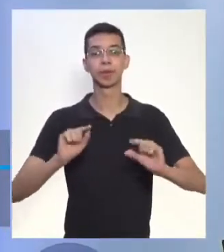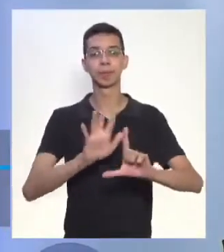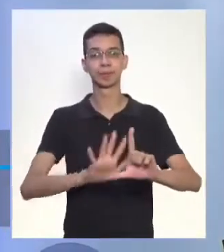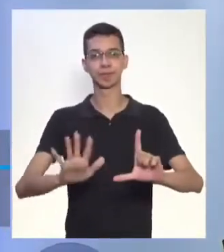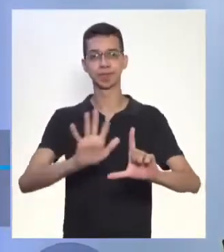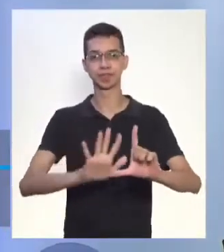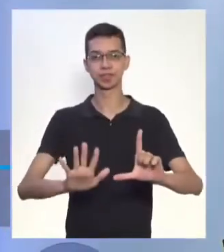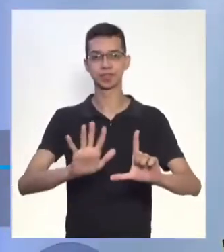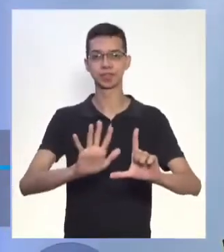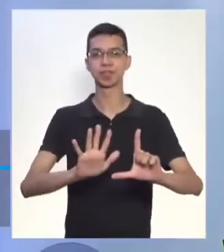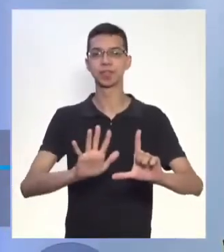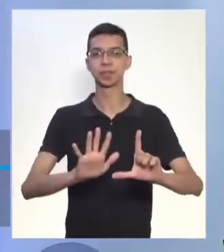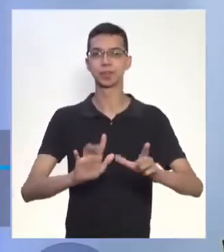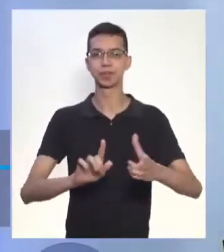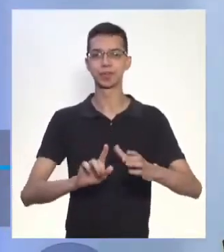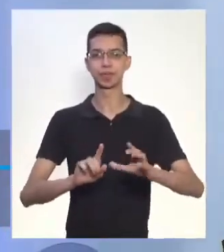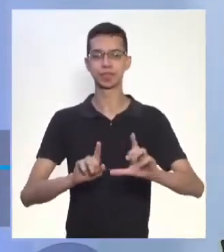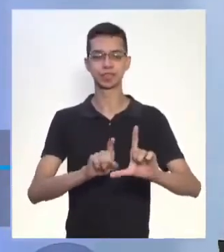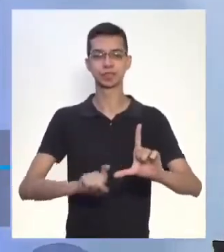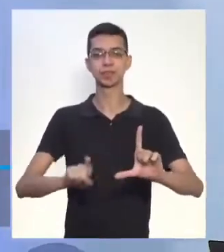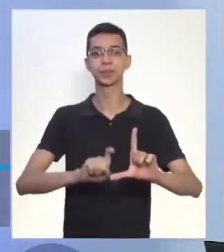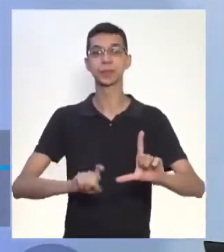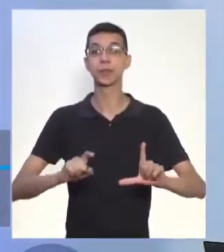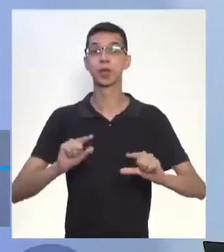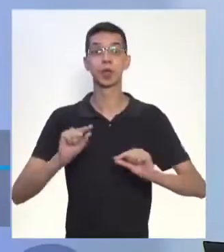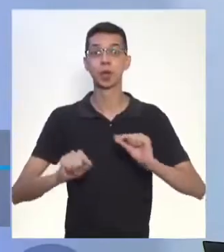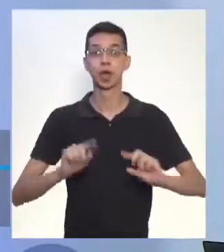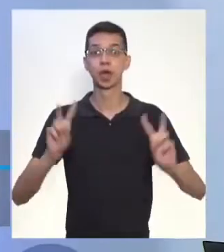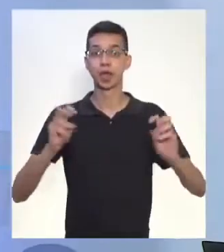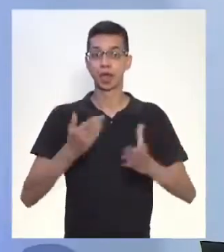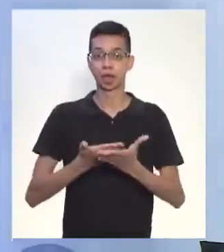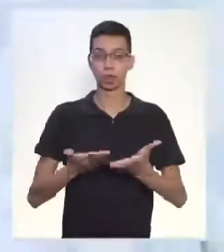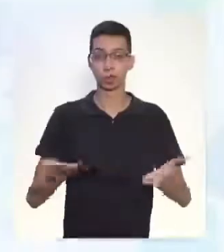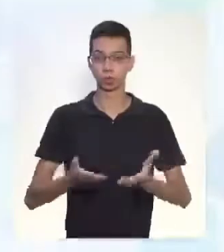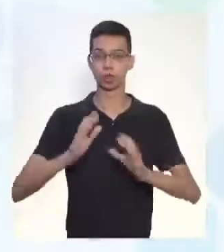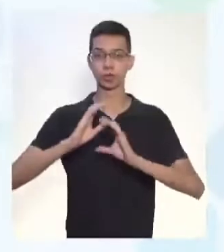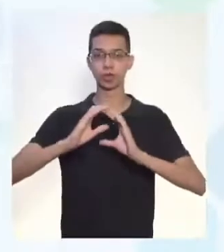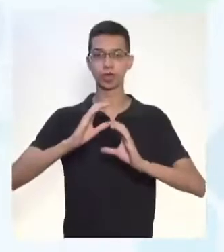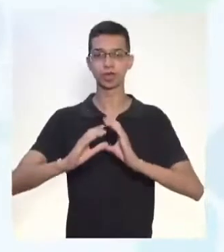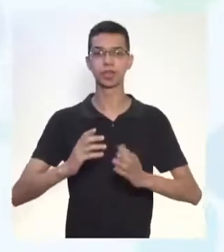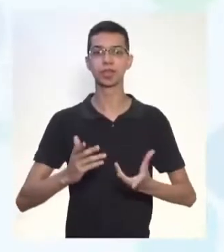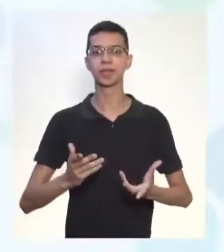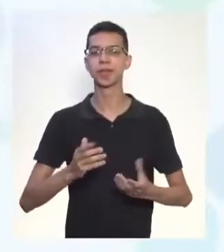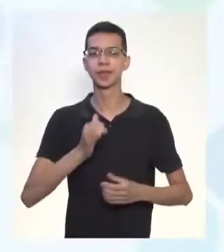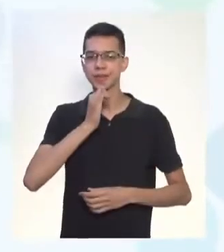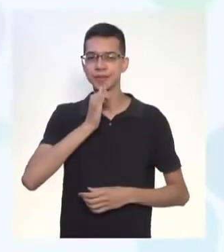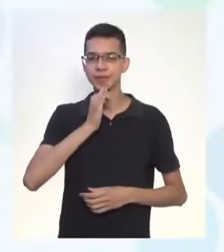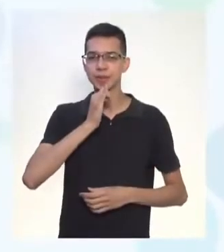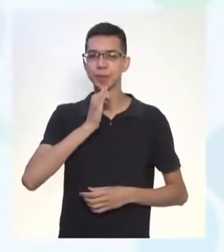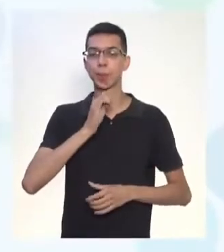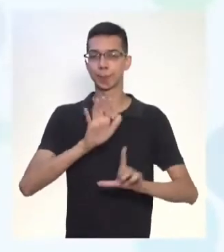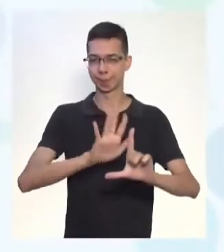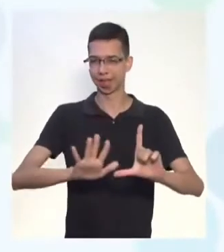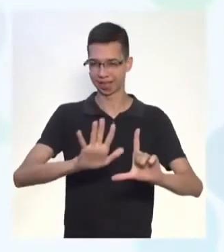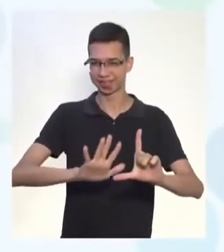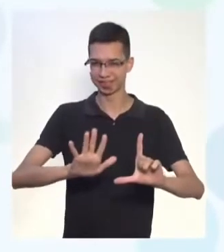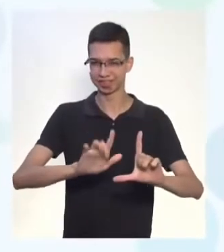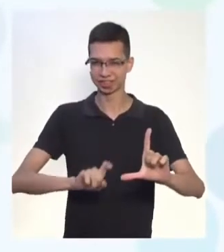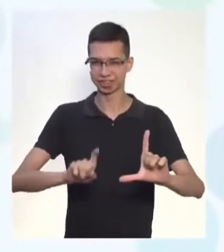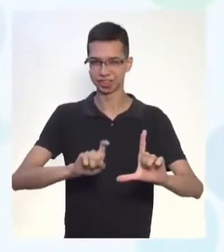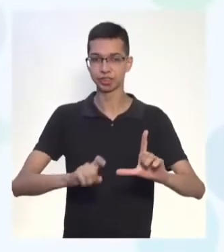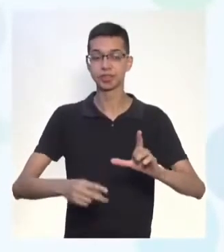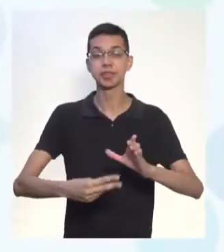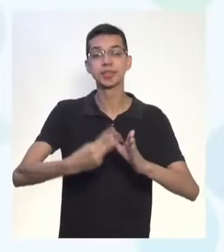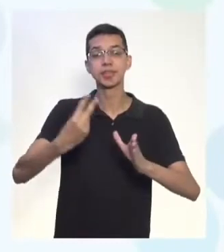iremos para a segunda parte. Tema da aula de hoje, então, a comunicação nas plataformas digitais, segunda